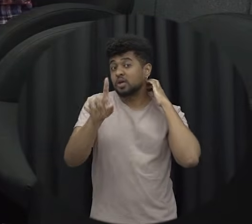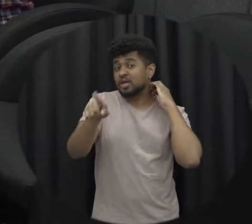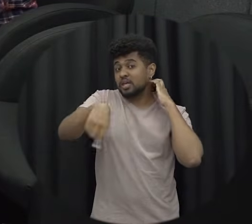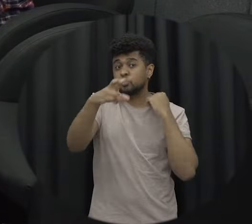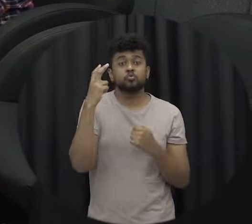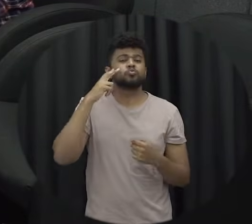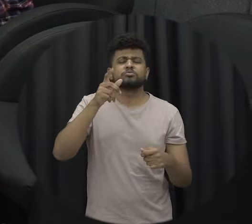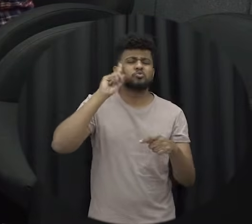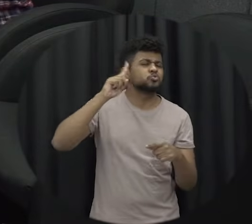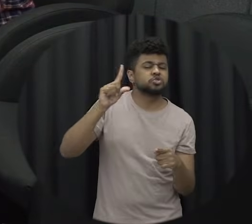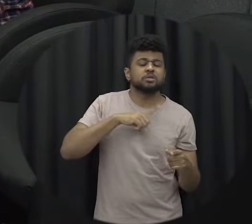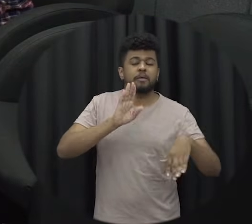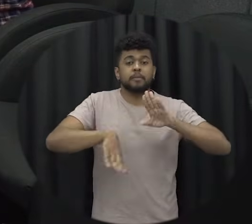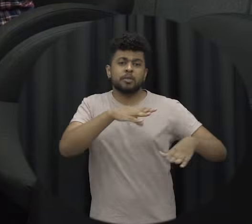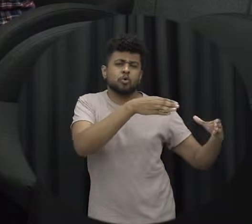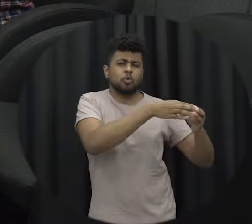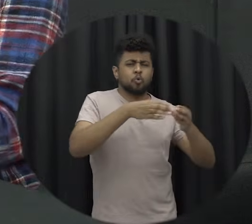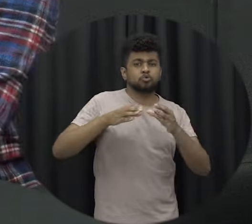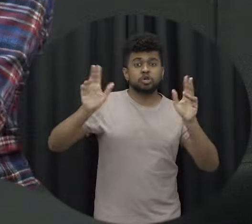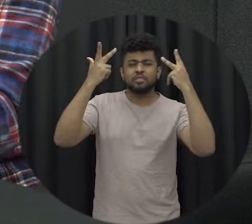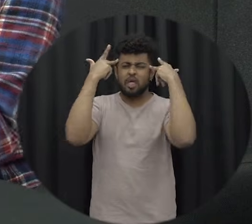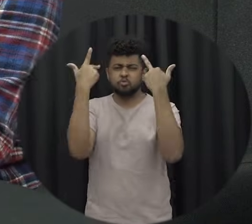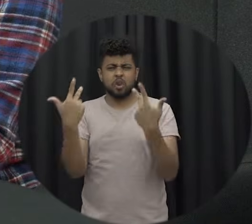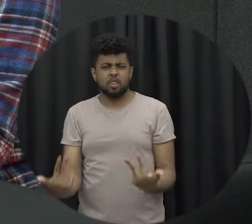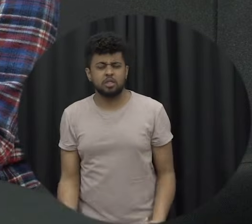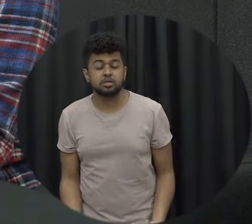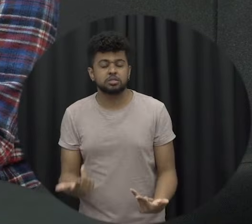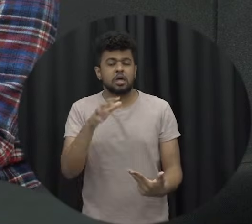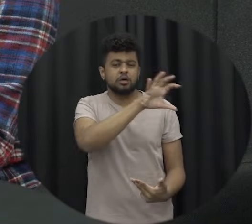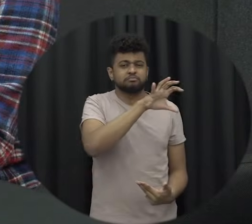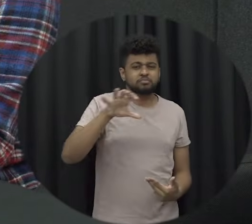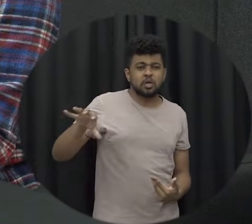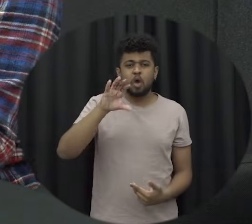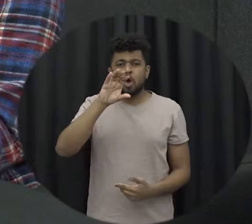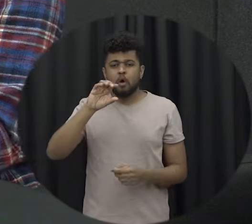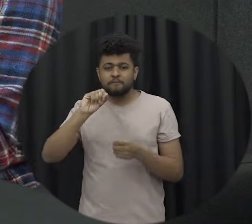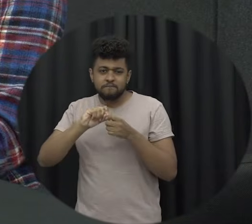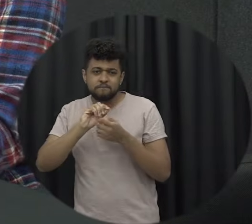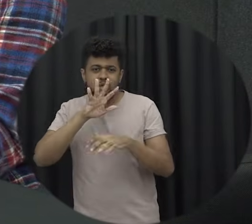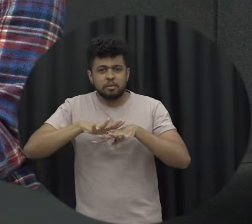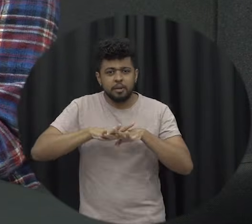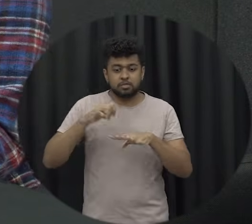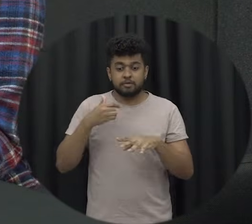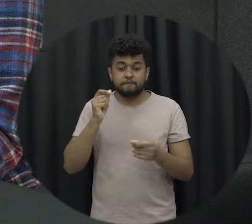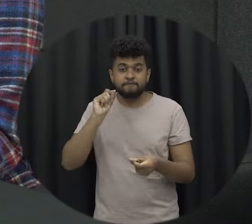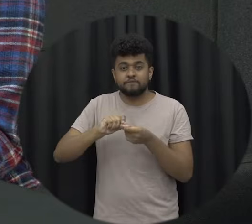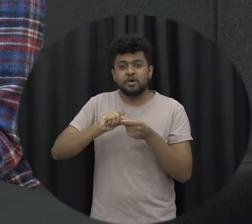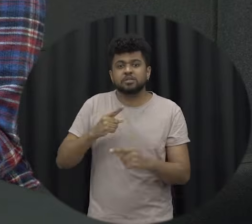já naturalizem determinadas operações e a partir disso você faz a multiplicação. Então, eu acho que...